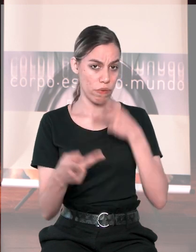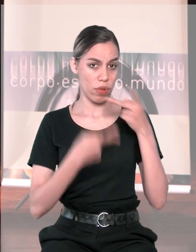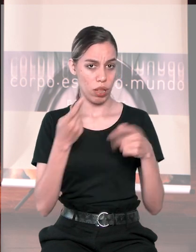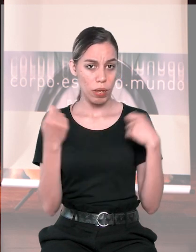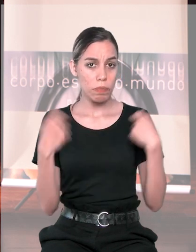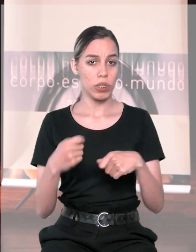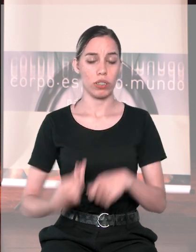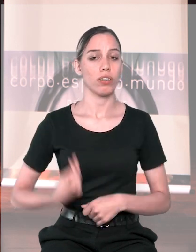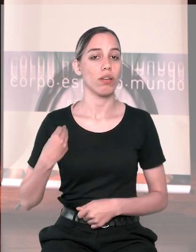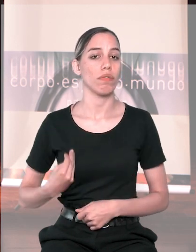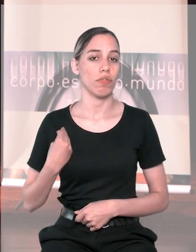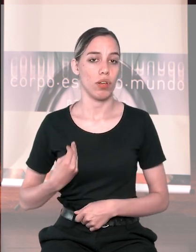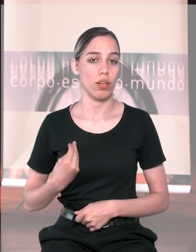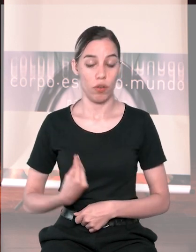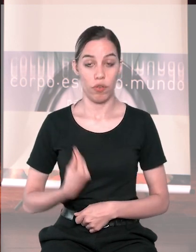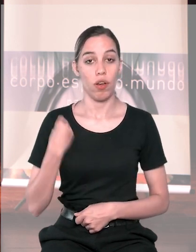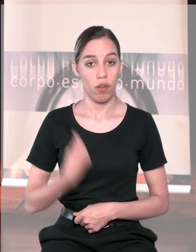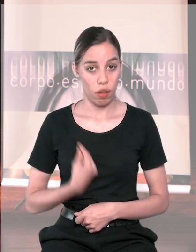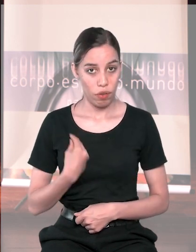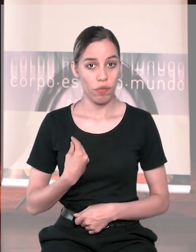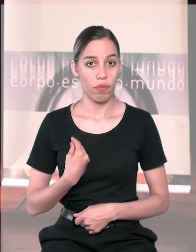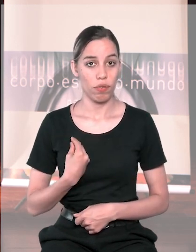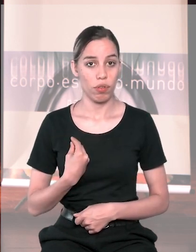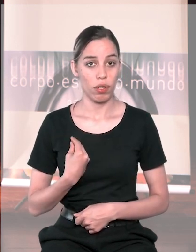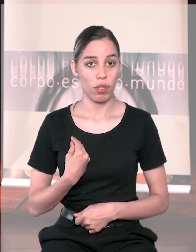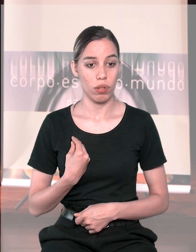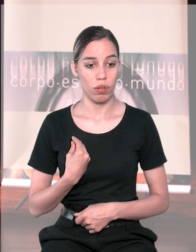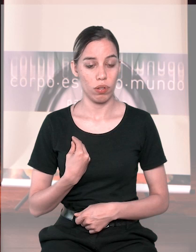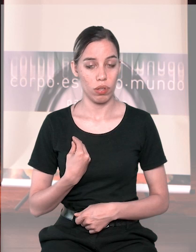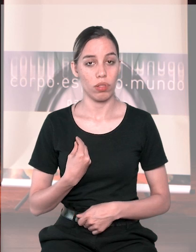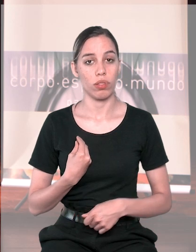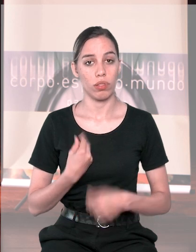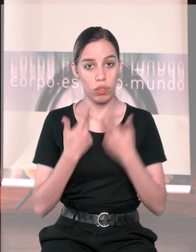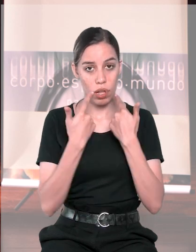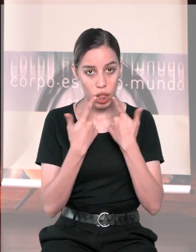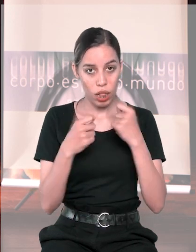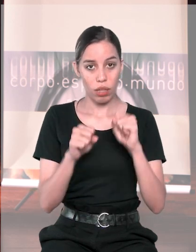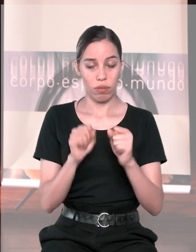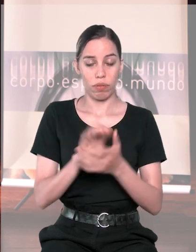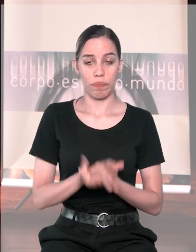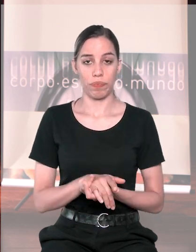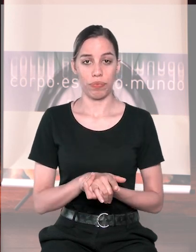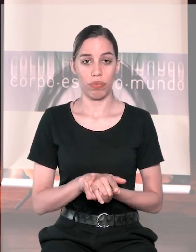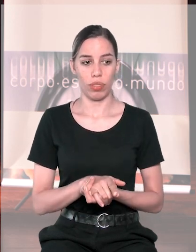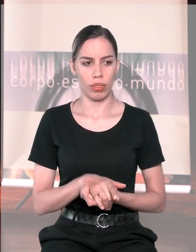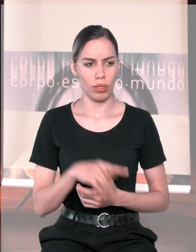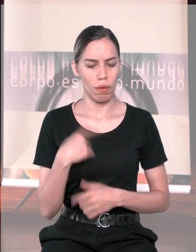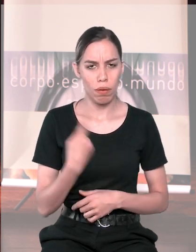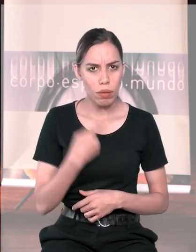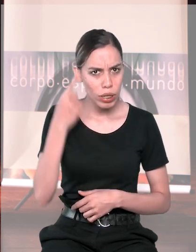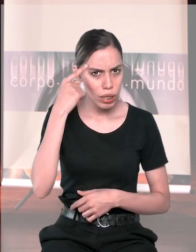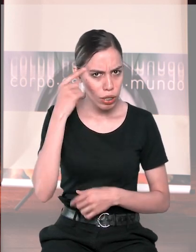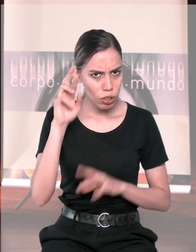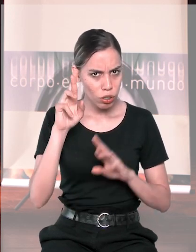falar deve-se viver, viver com e na linguagem. Nós não pensamos só